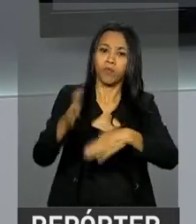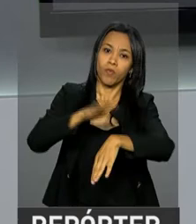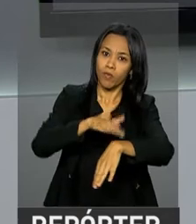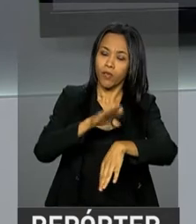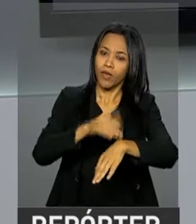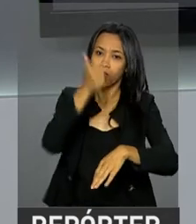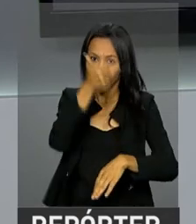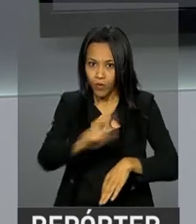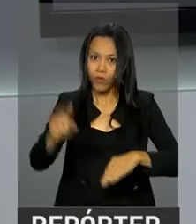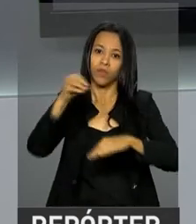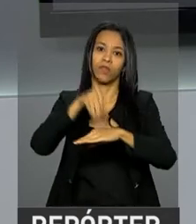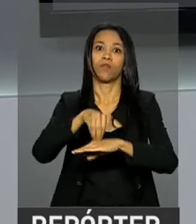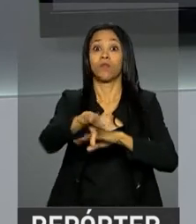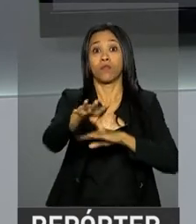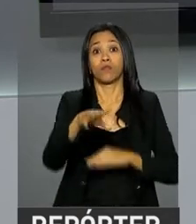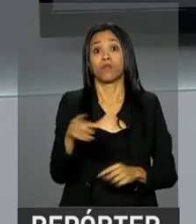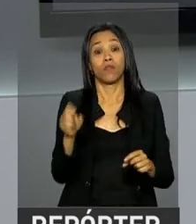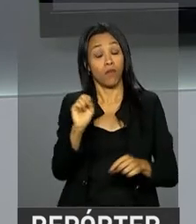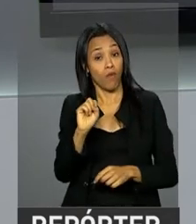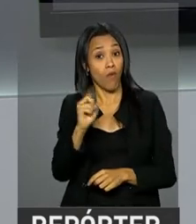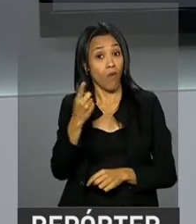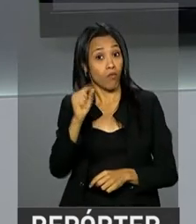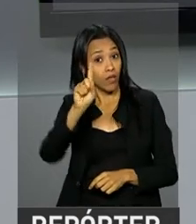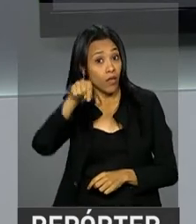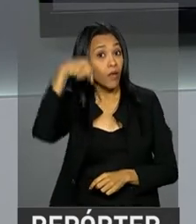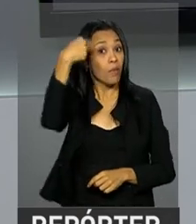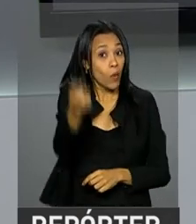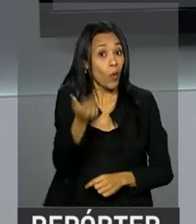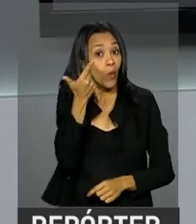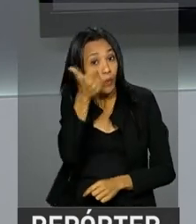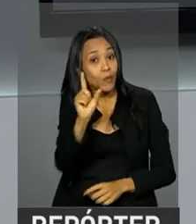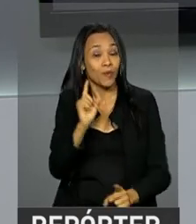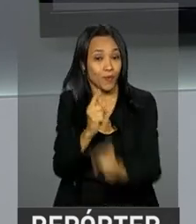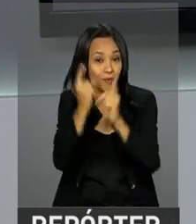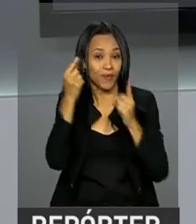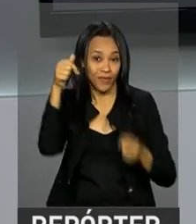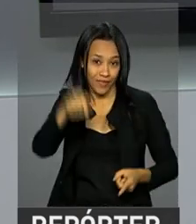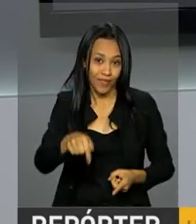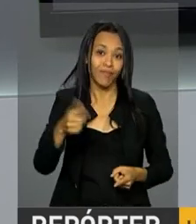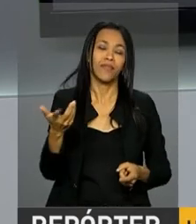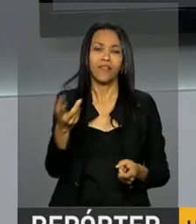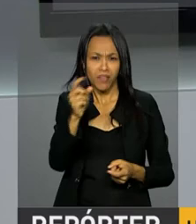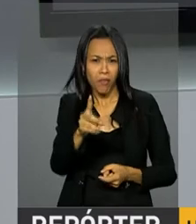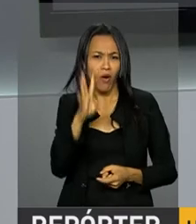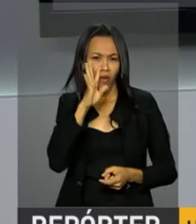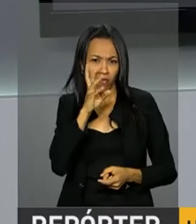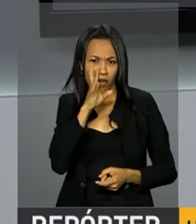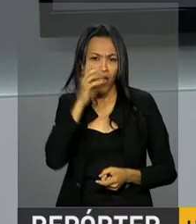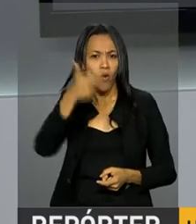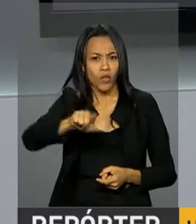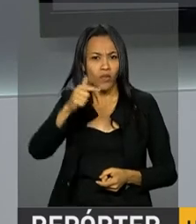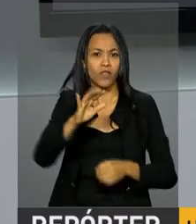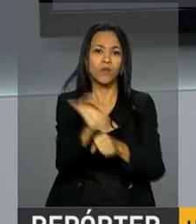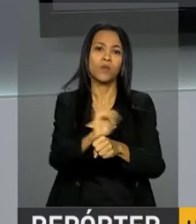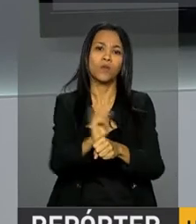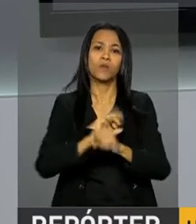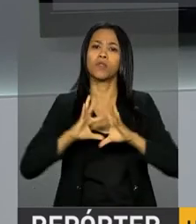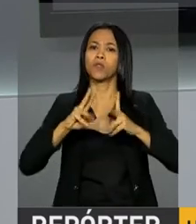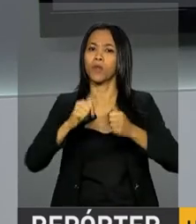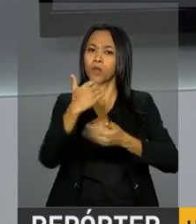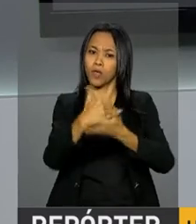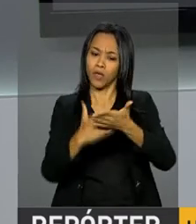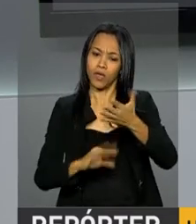momento com outras informações ou em uma hora na nossa próxima edição você pode ver as reportagens no youtube e toda a programação